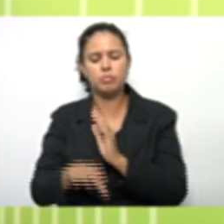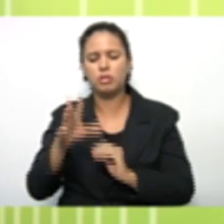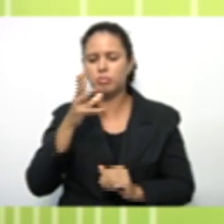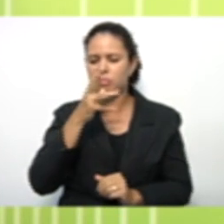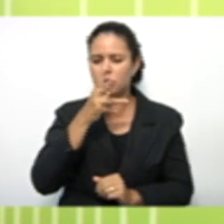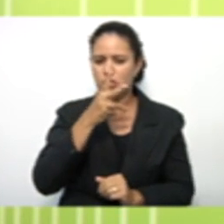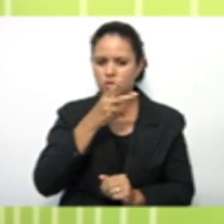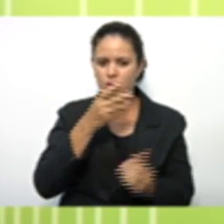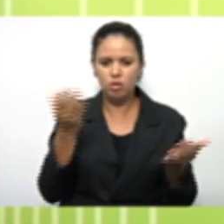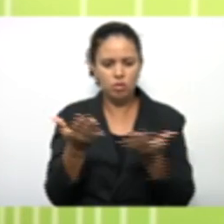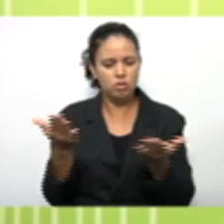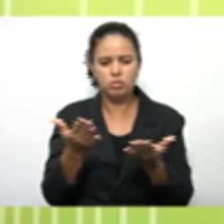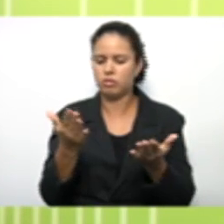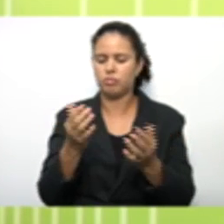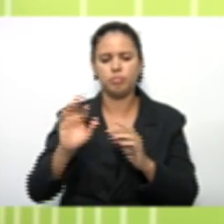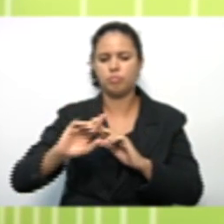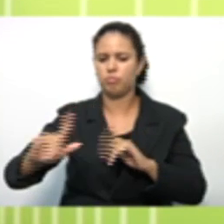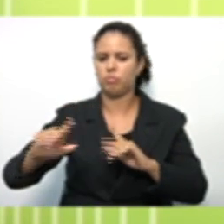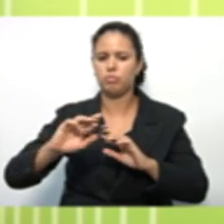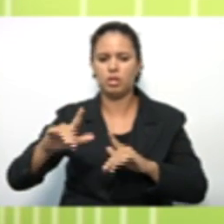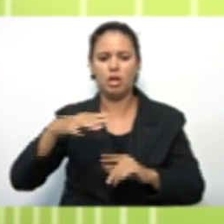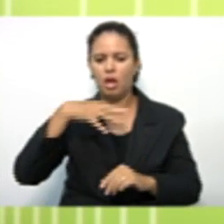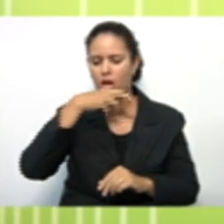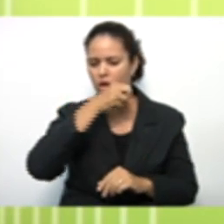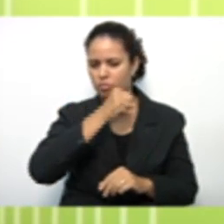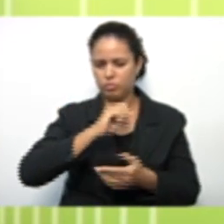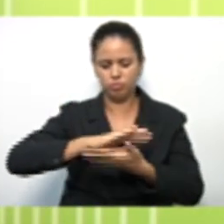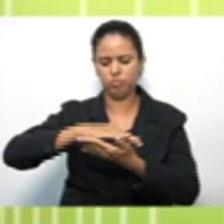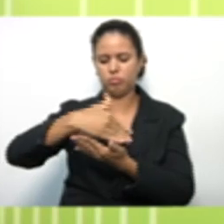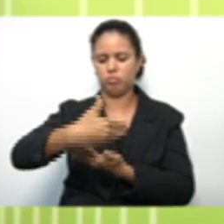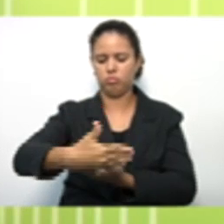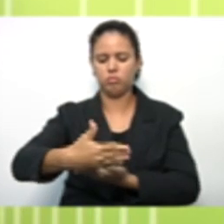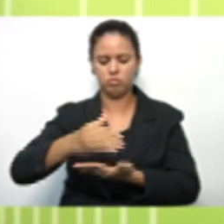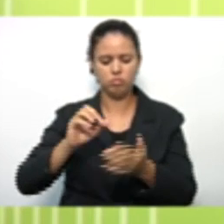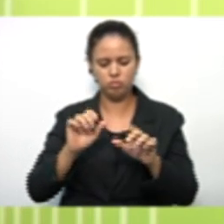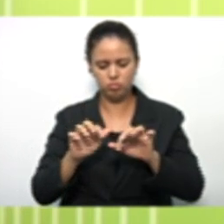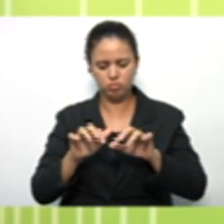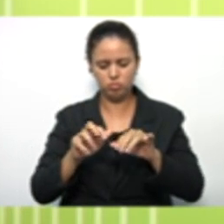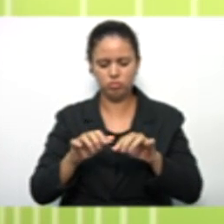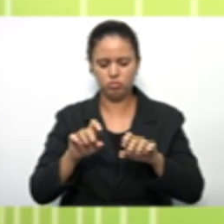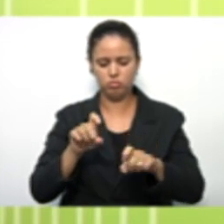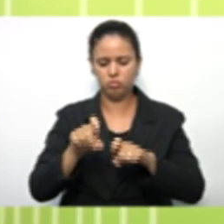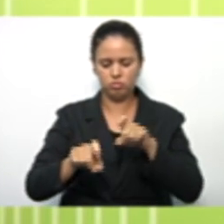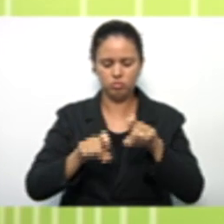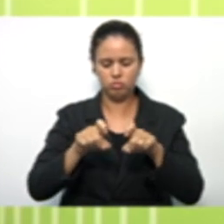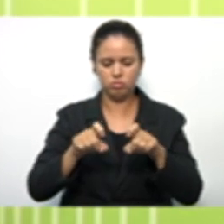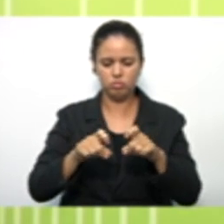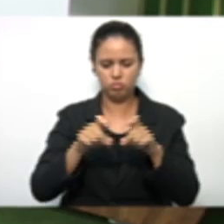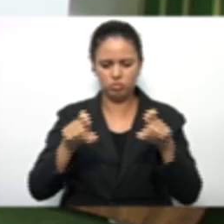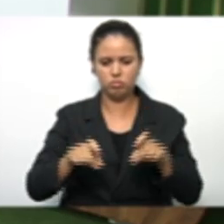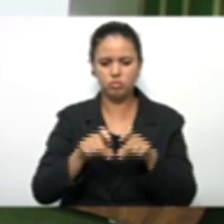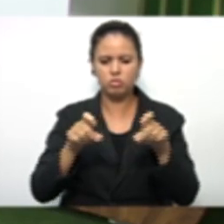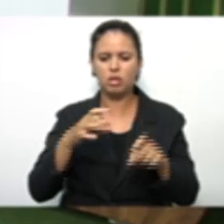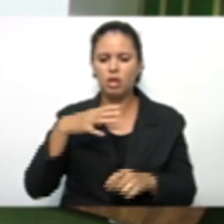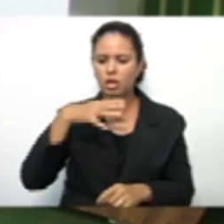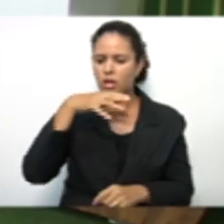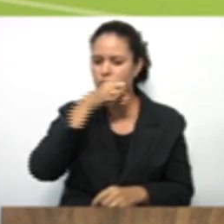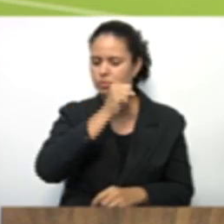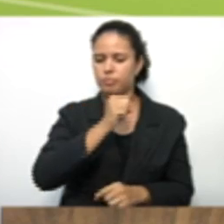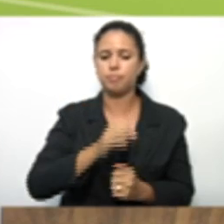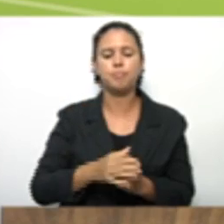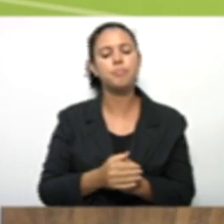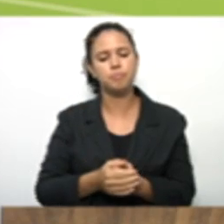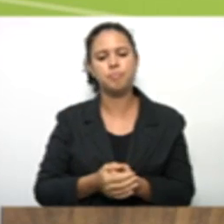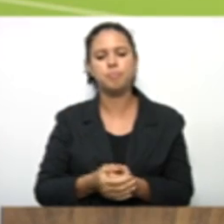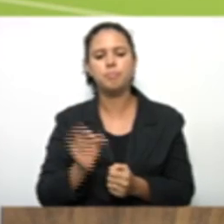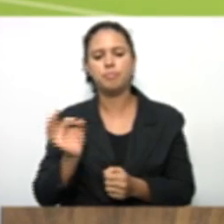Mas hoje, com a ajuda dos computadores, né, isso é feito bem rápido, ok? Exatamente, né, professora? E